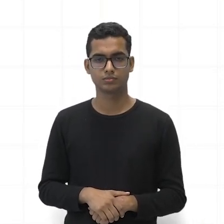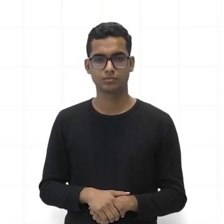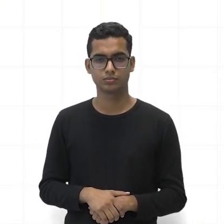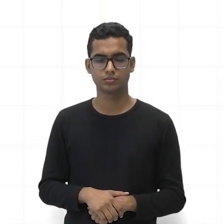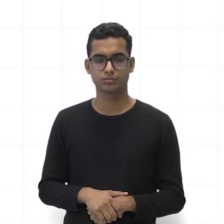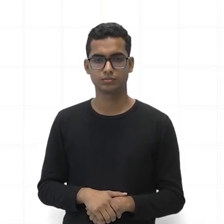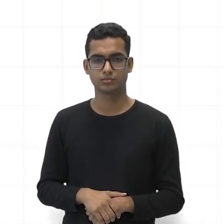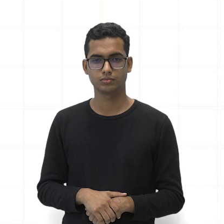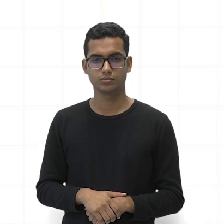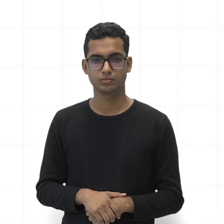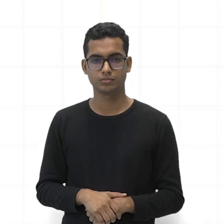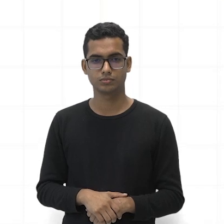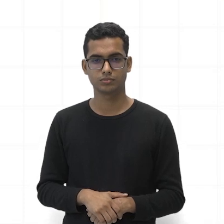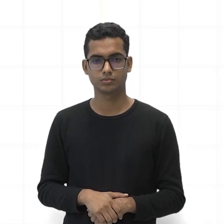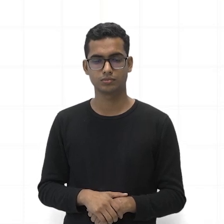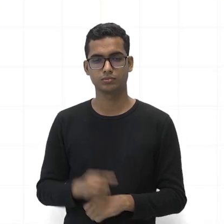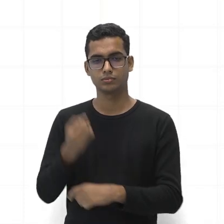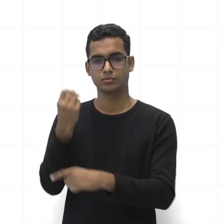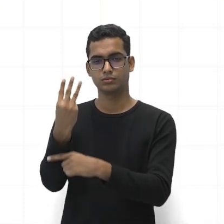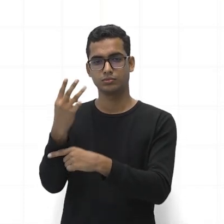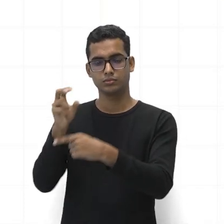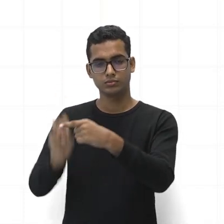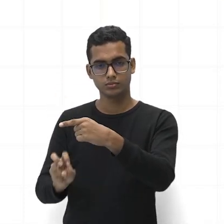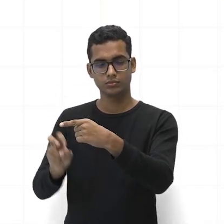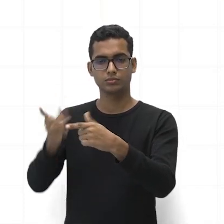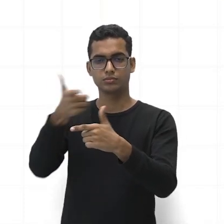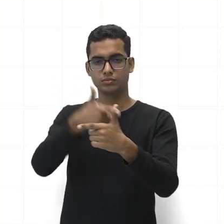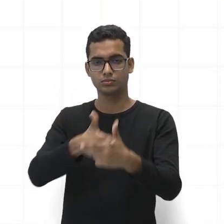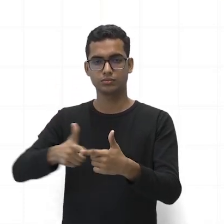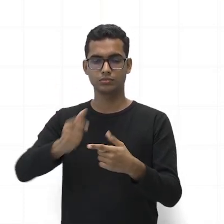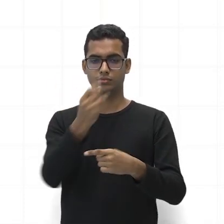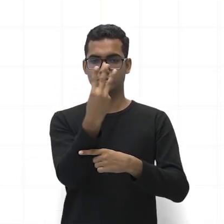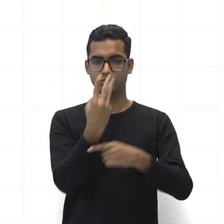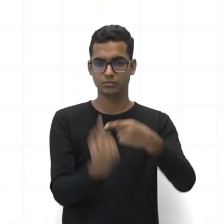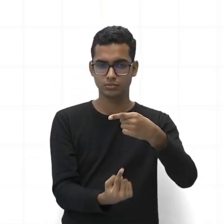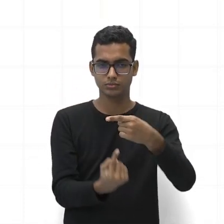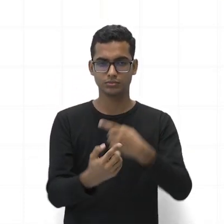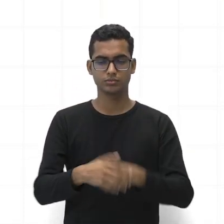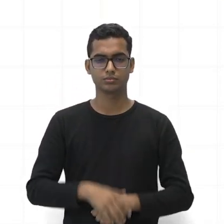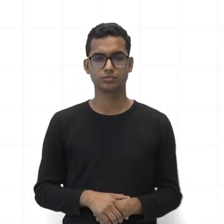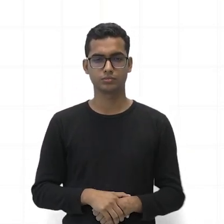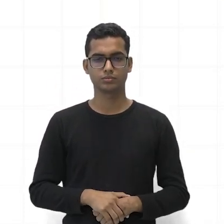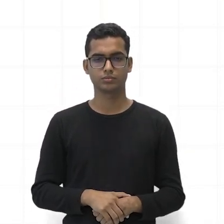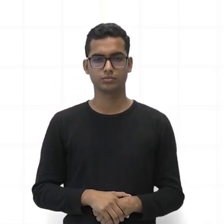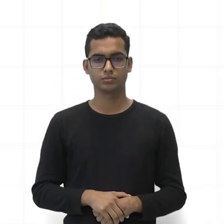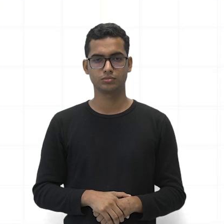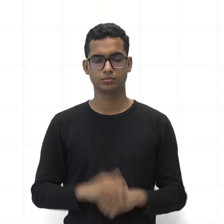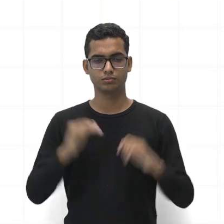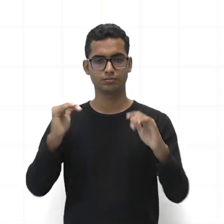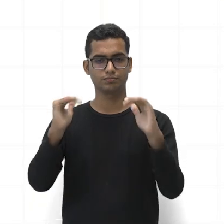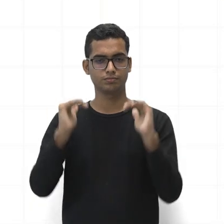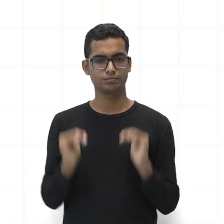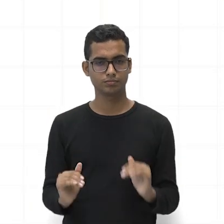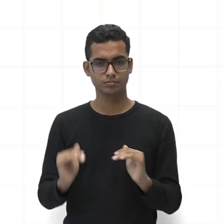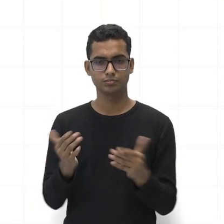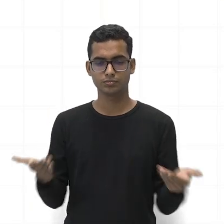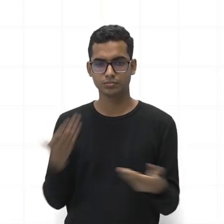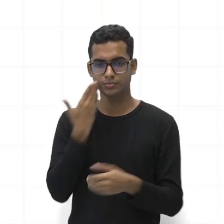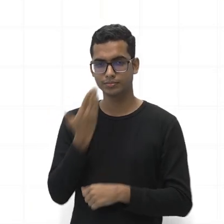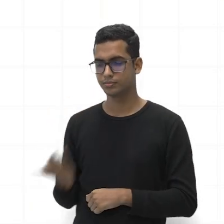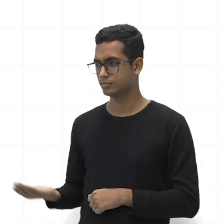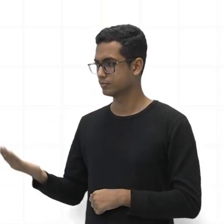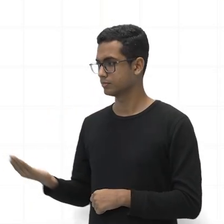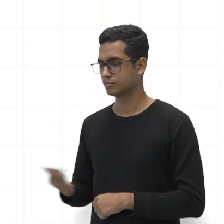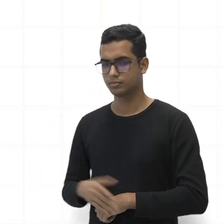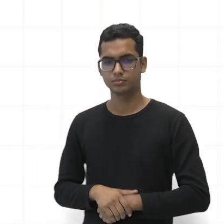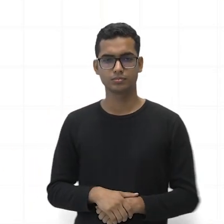ó, 3/5 dividido por 3 sobre 1, ó. Repete a primeira sem mudar nada, ó. Numerador e denominador a